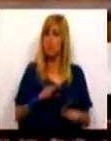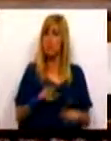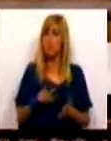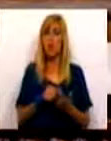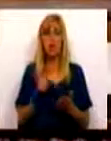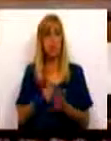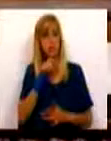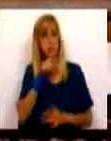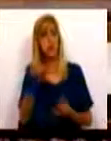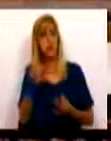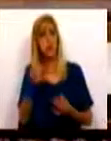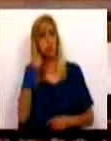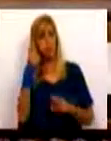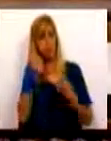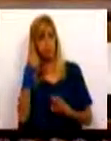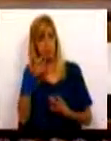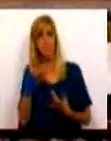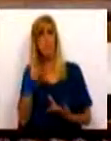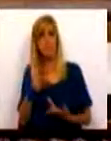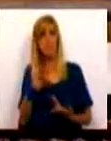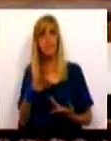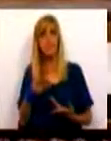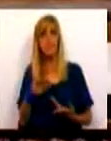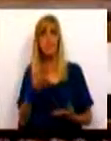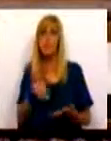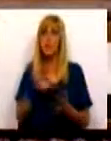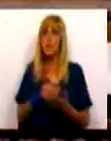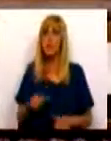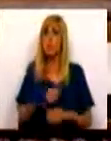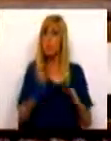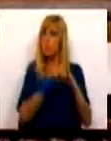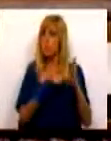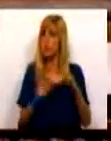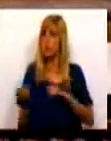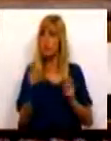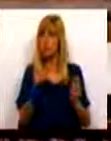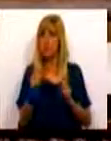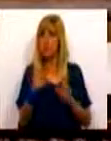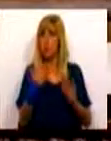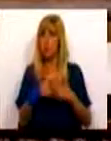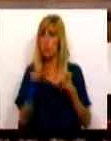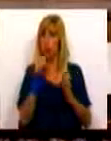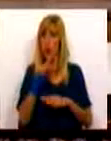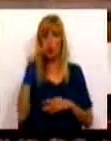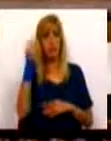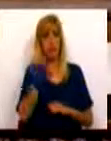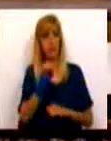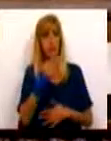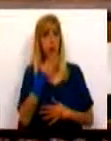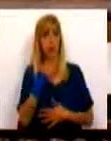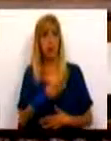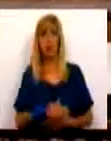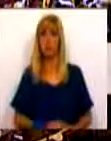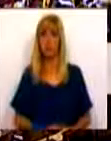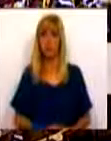sempre possível refletir, é sempre possível aperfeiçoar o modelo vigente e debater, sem dúvida, o seu futuro. Muito obrigado.